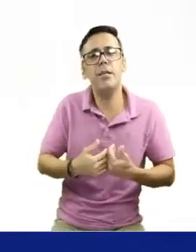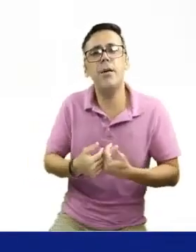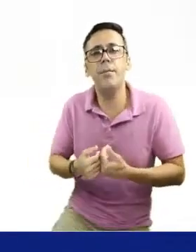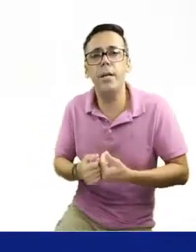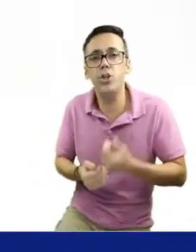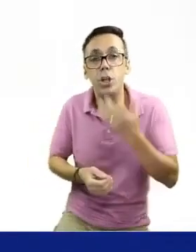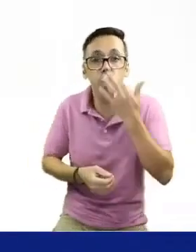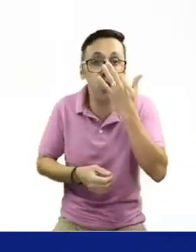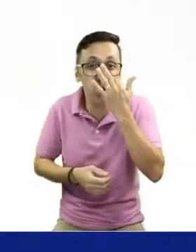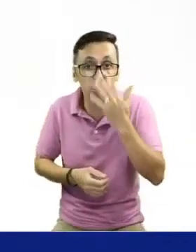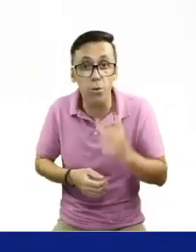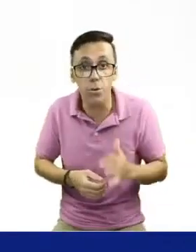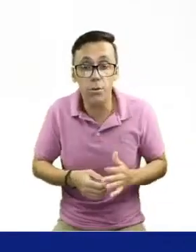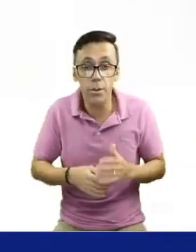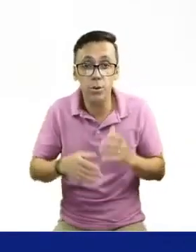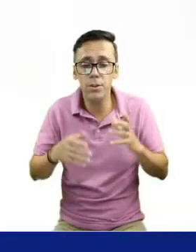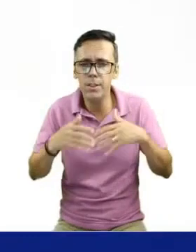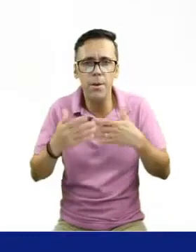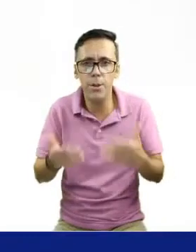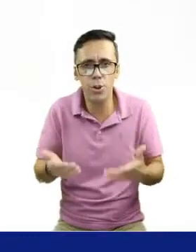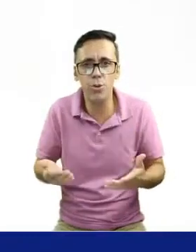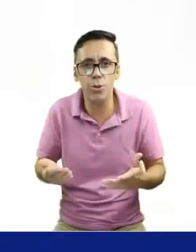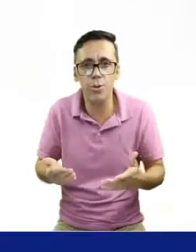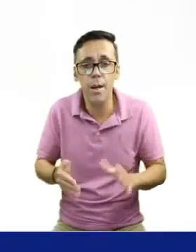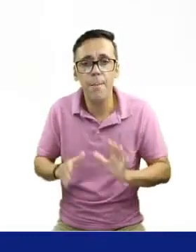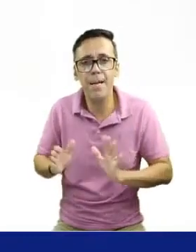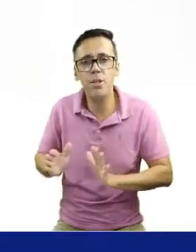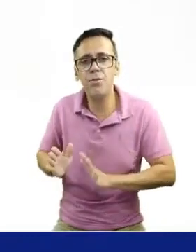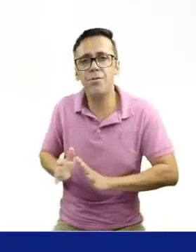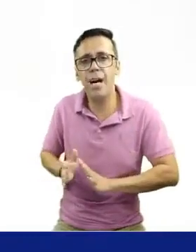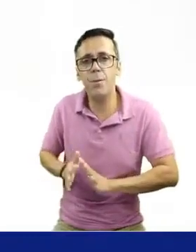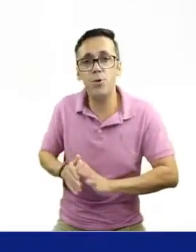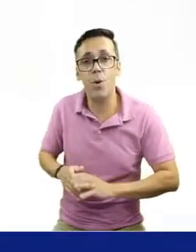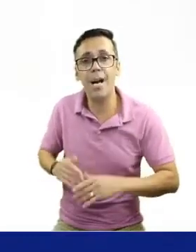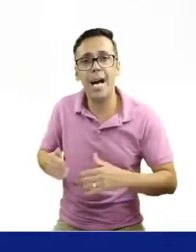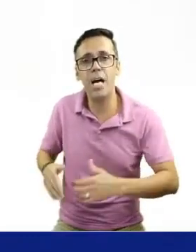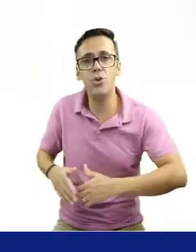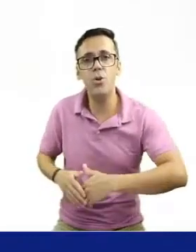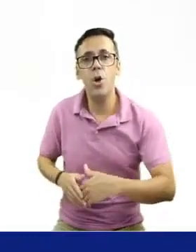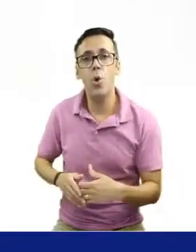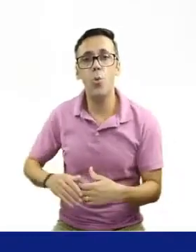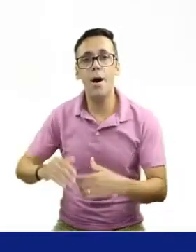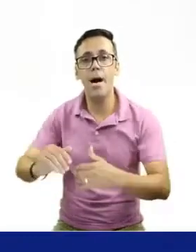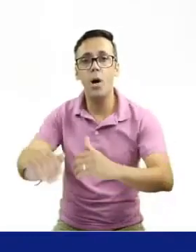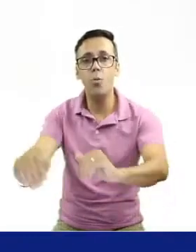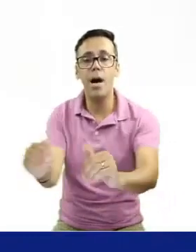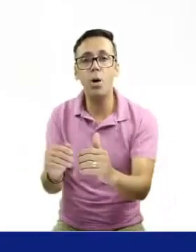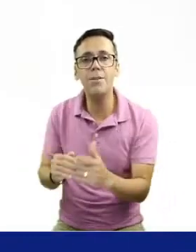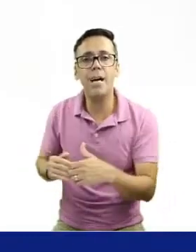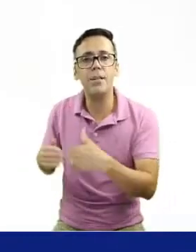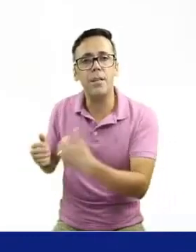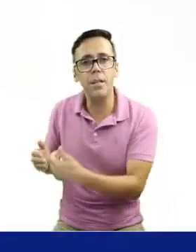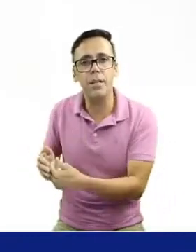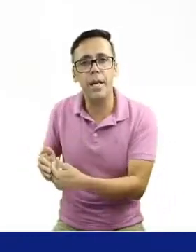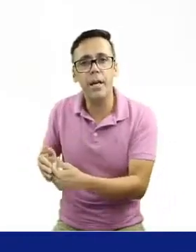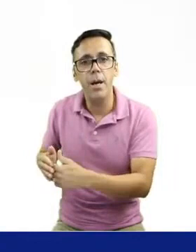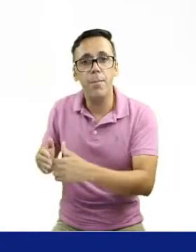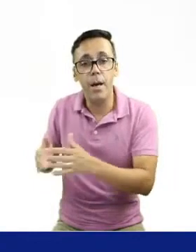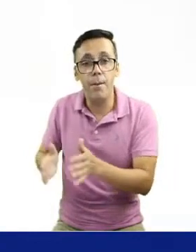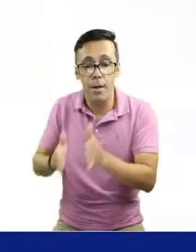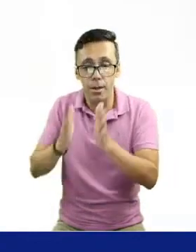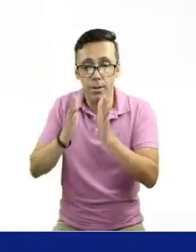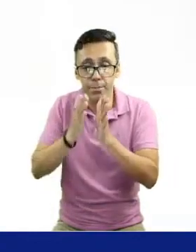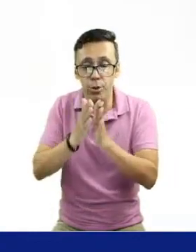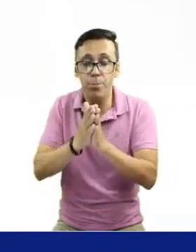ver é extremamente injusto mas isso vale pessoal caso uma uma autarquia